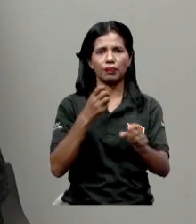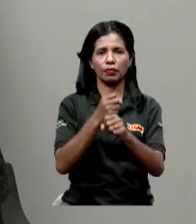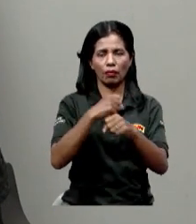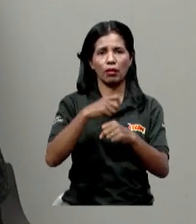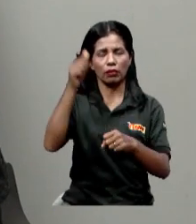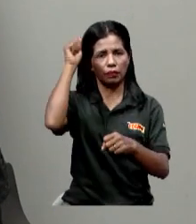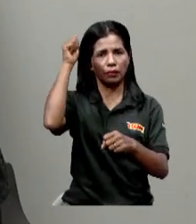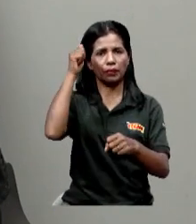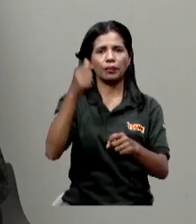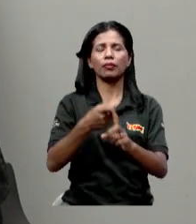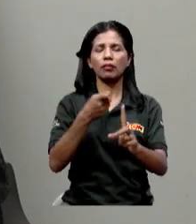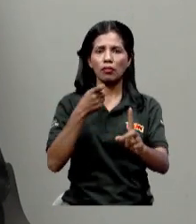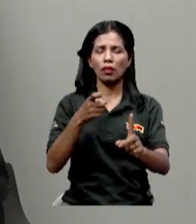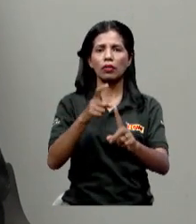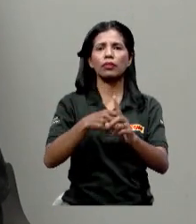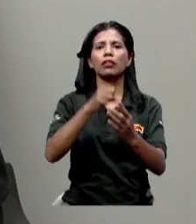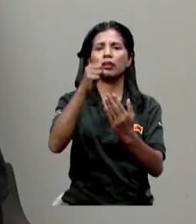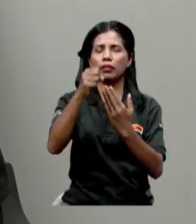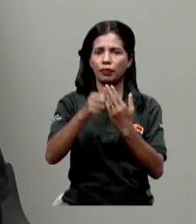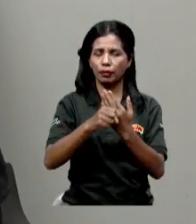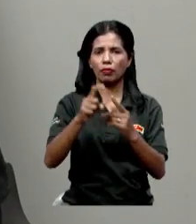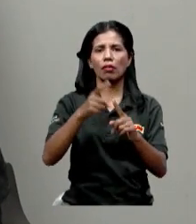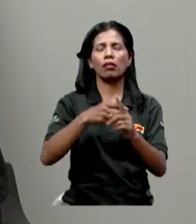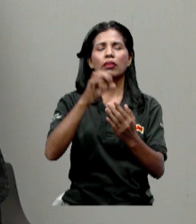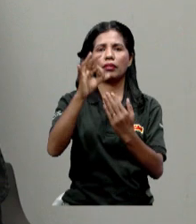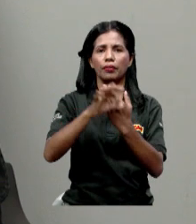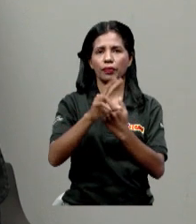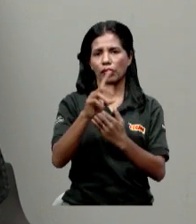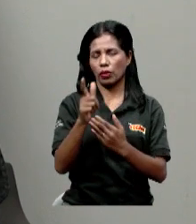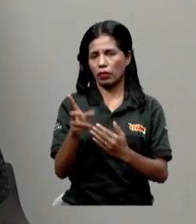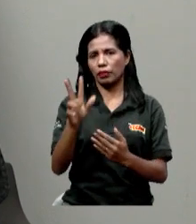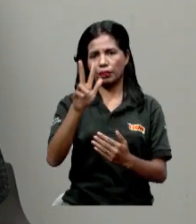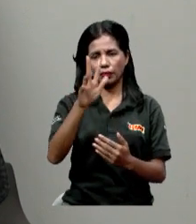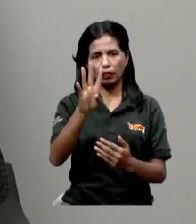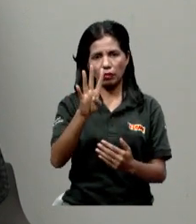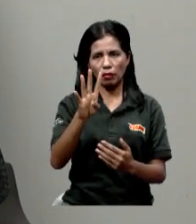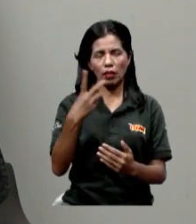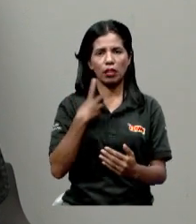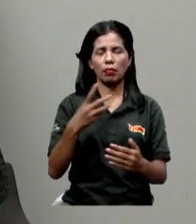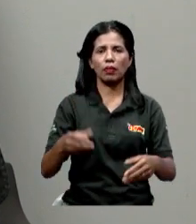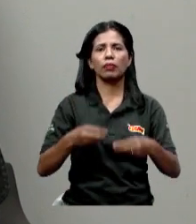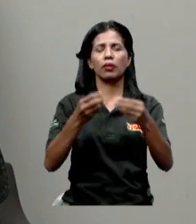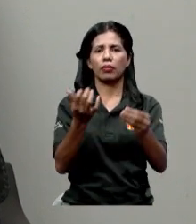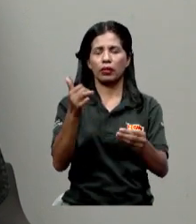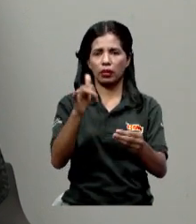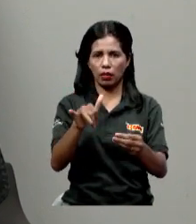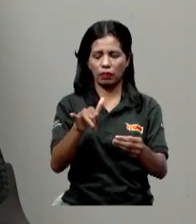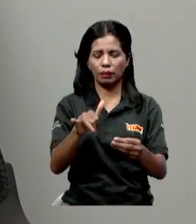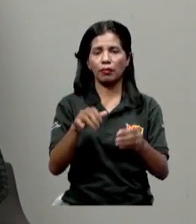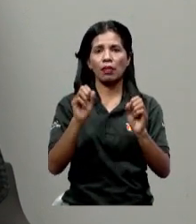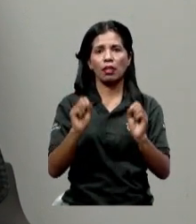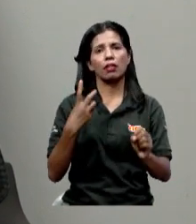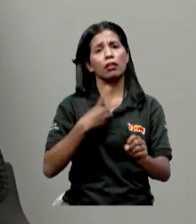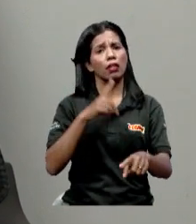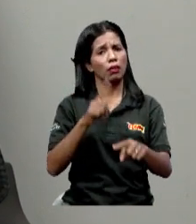mais ou menos ho si setembro to febrero 2024 ita persija fosira. Para ita label hanu